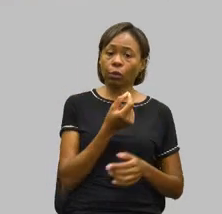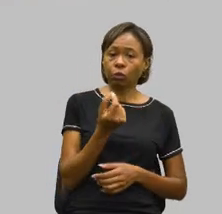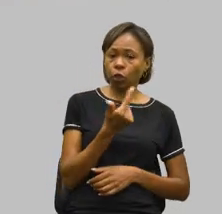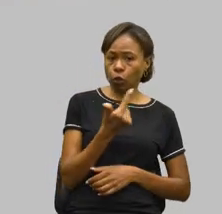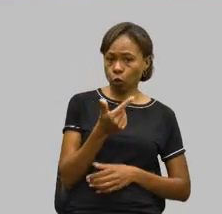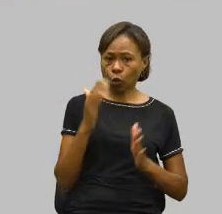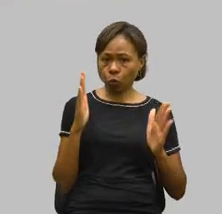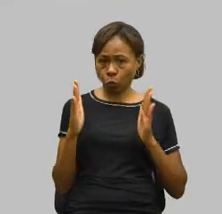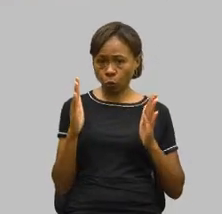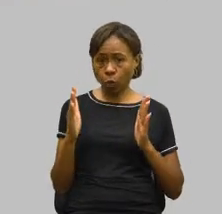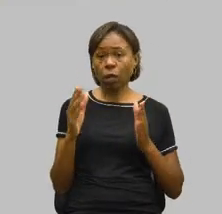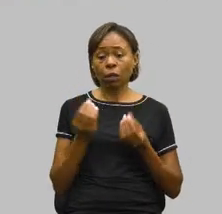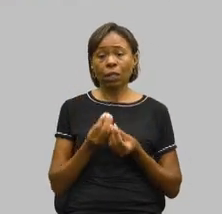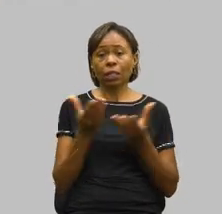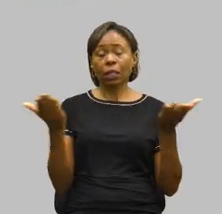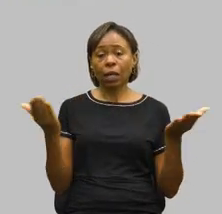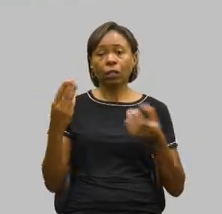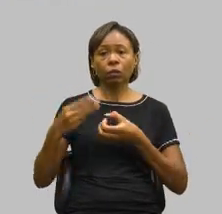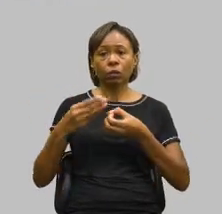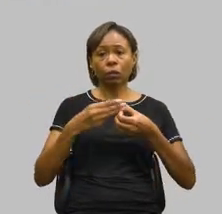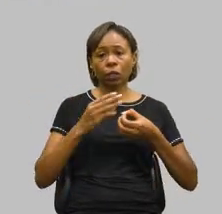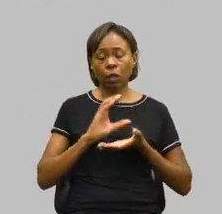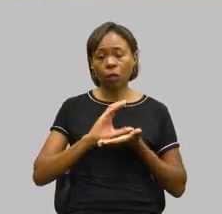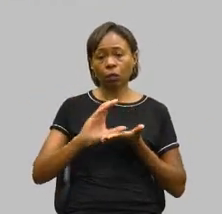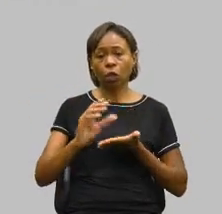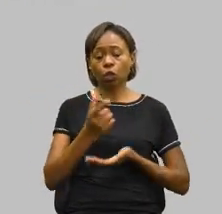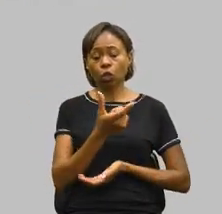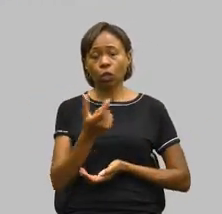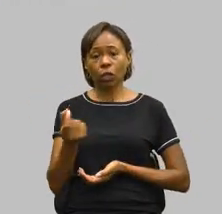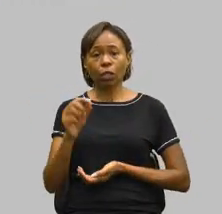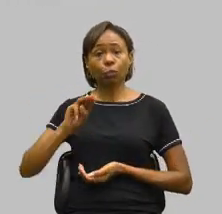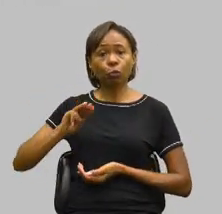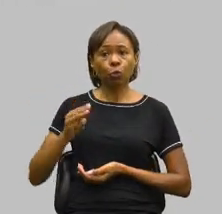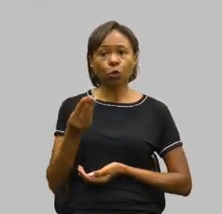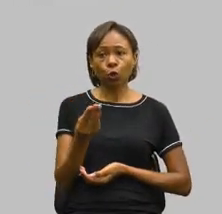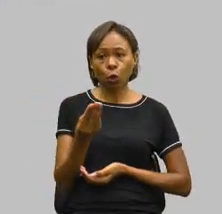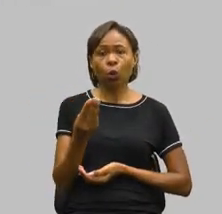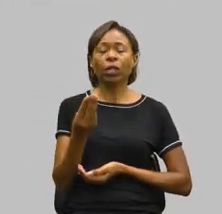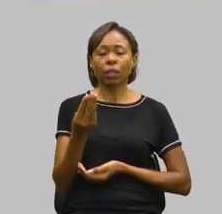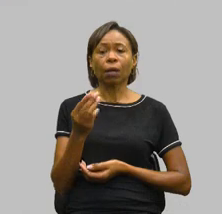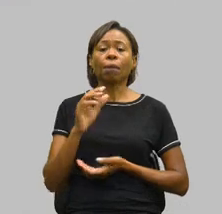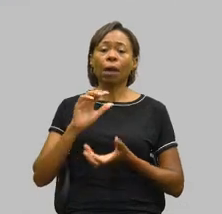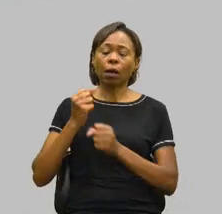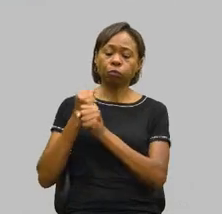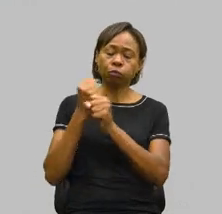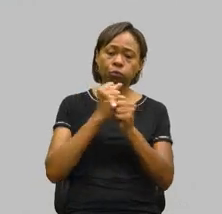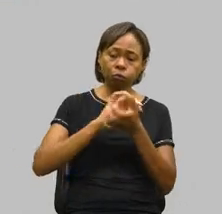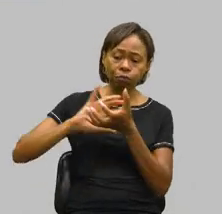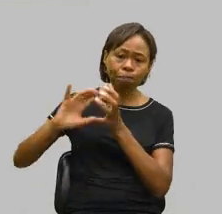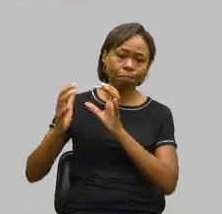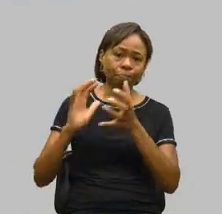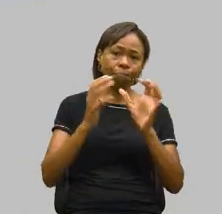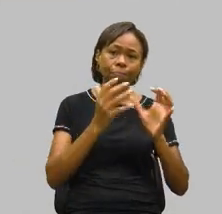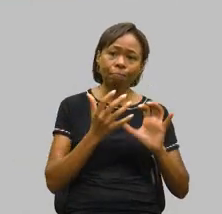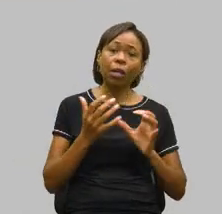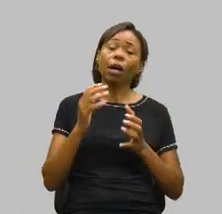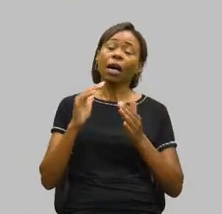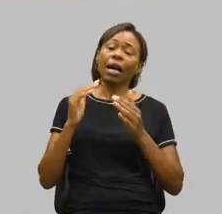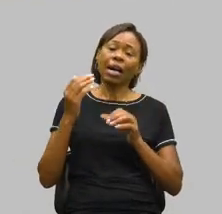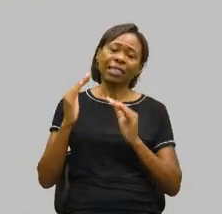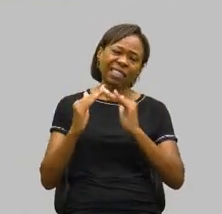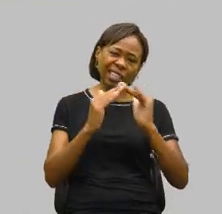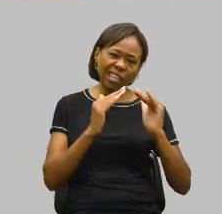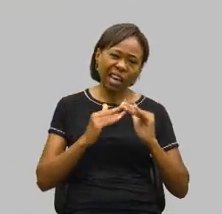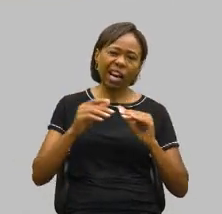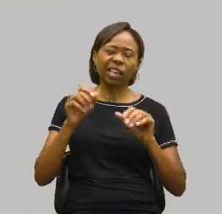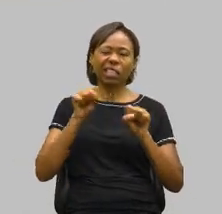eh aos municípios mais de 200 milhões para financiamento da construção e reconstrução de casas que sofreram danos